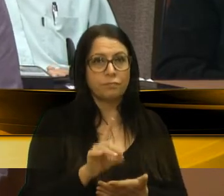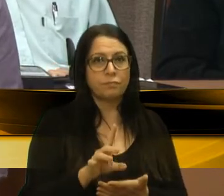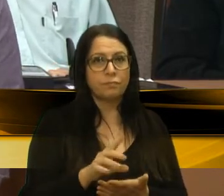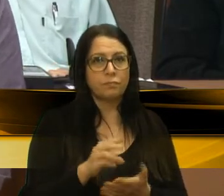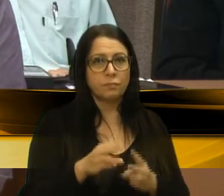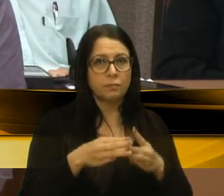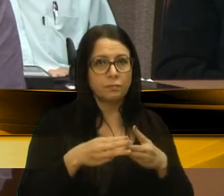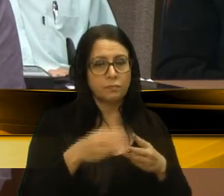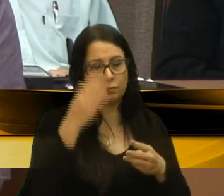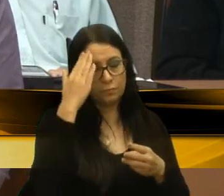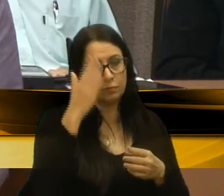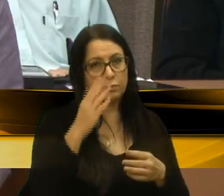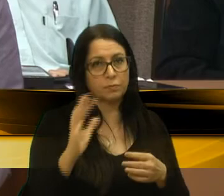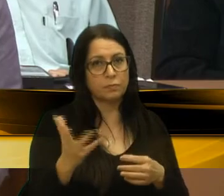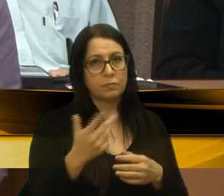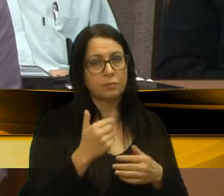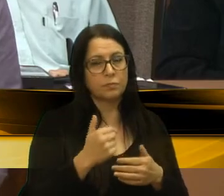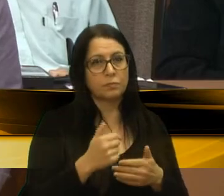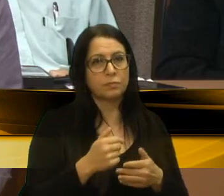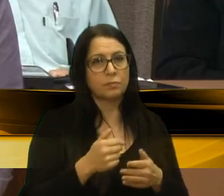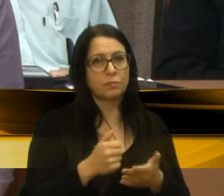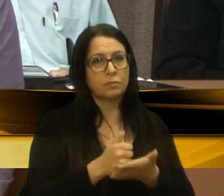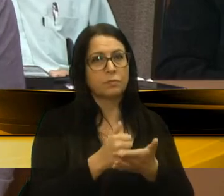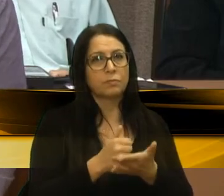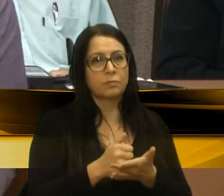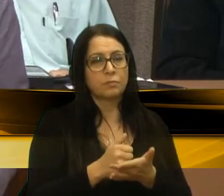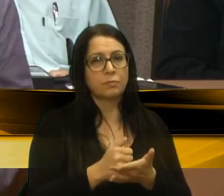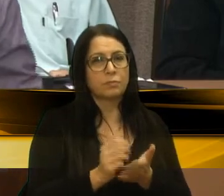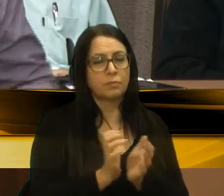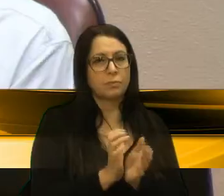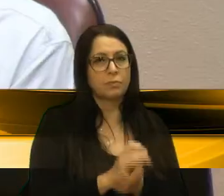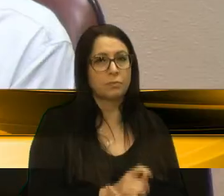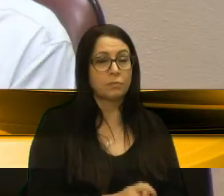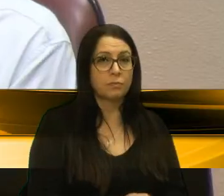essa a moção. Agradeço os nomes pares e solicito o apoio dos Vai colegas. declarar o voto, presidente.